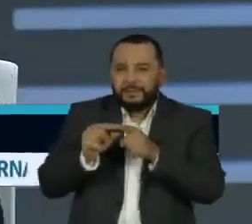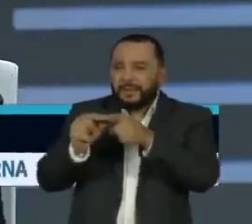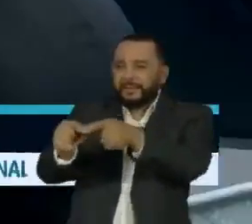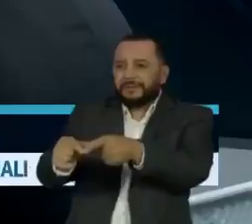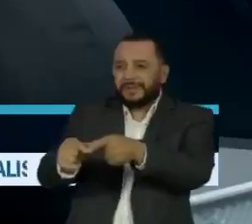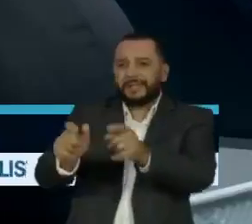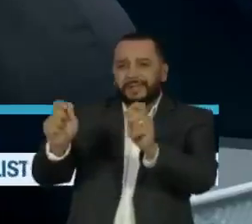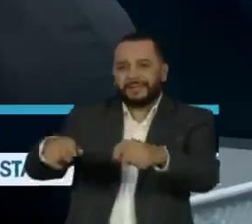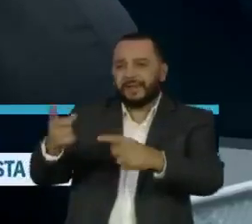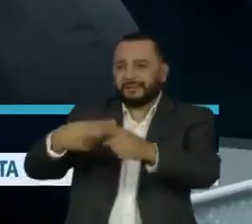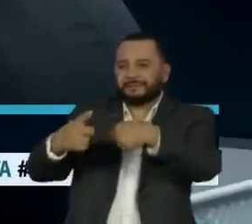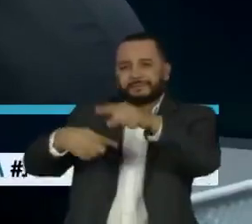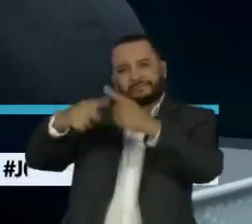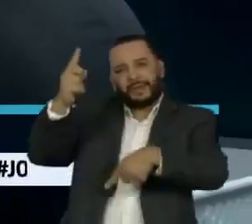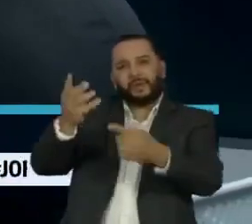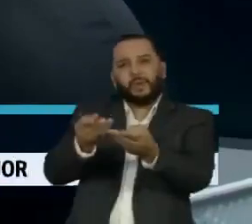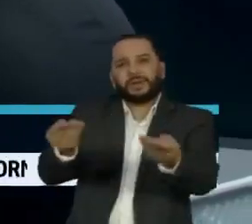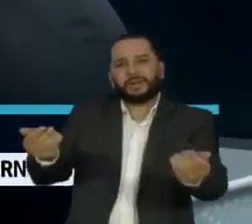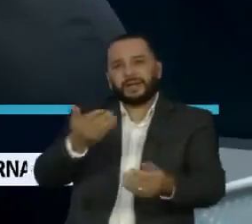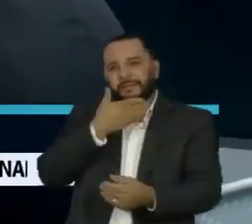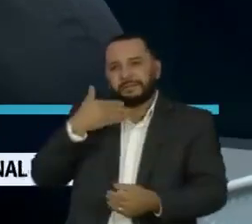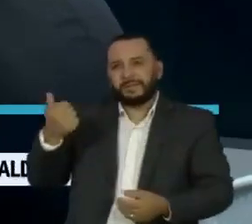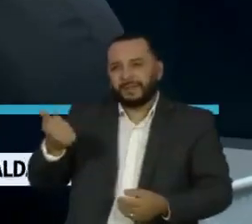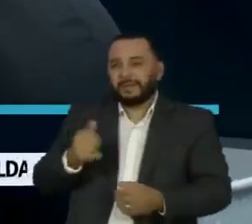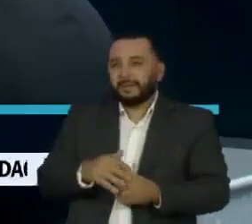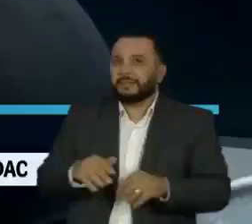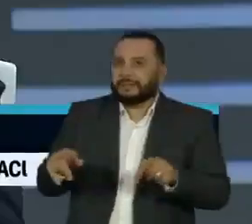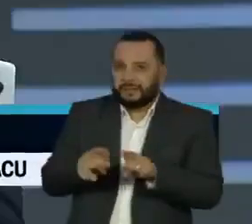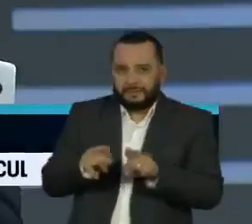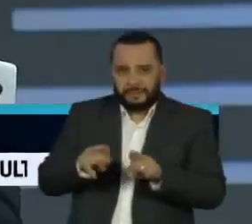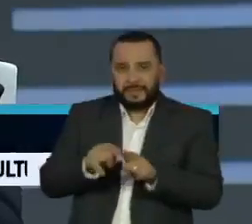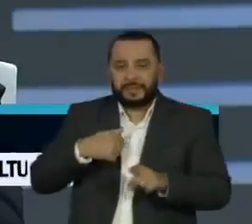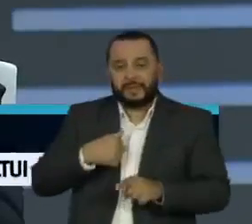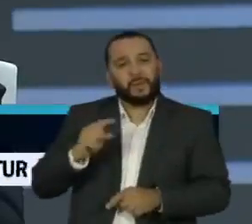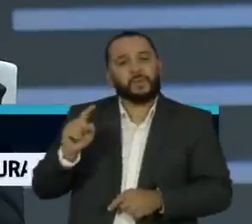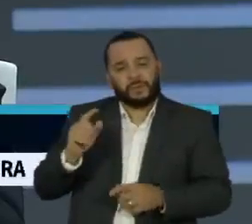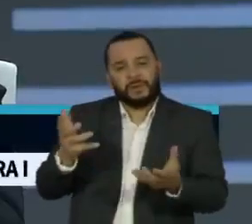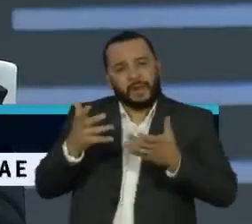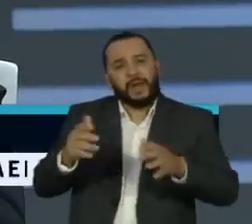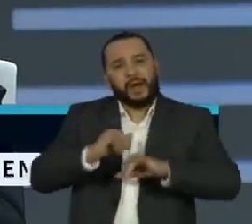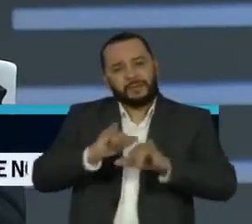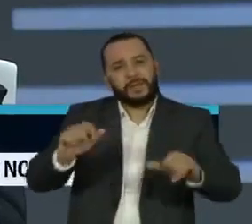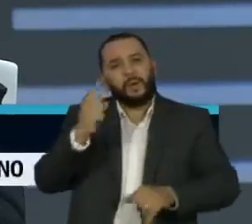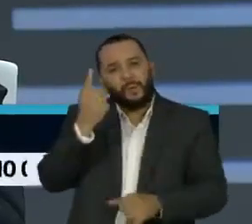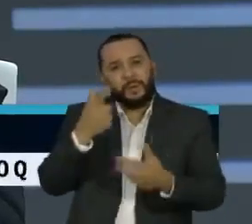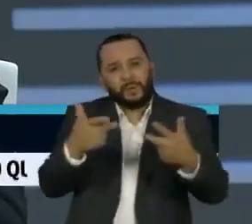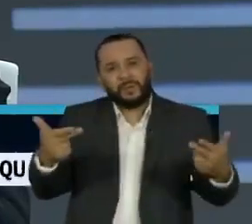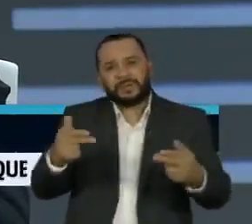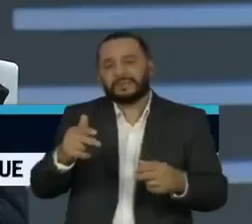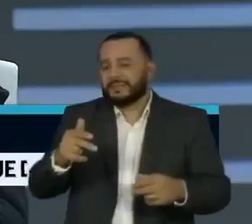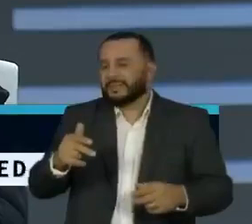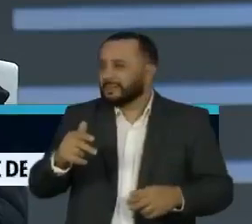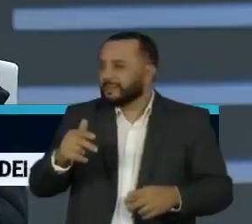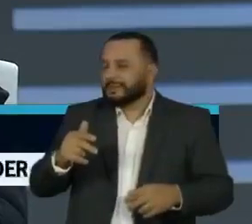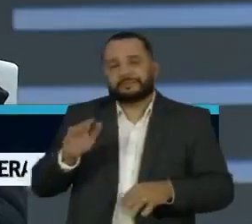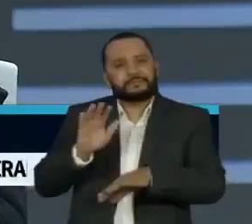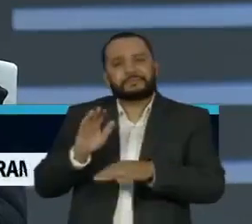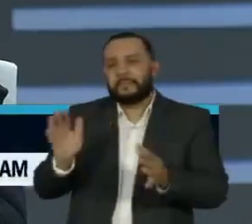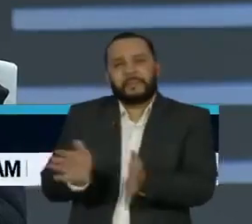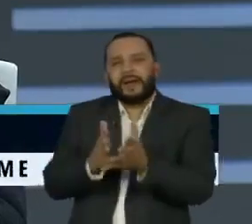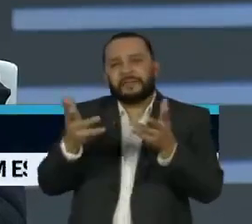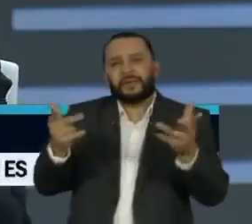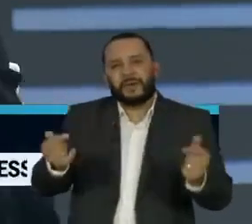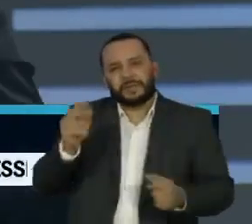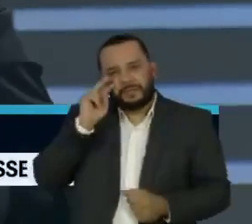gente dá um salto de qualidade extraordinário. E eu queria fazer um registro público aqui de uma coisa fabulosa que eu vi ontem e que